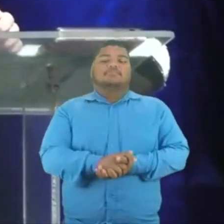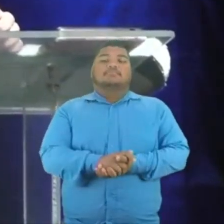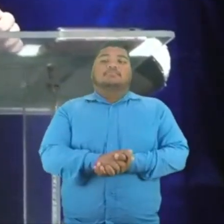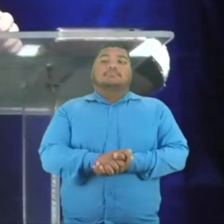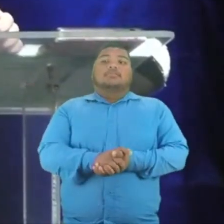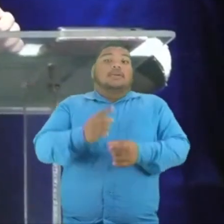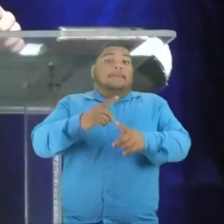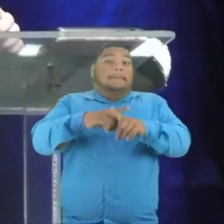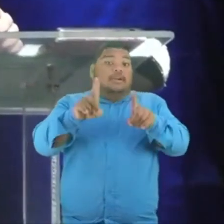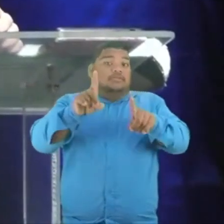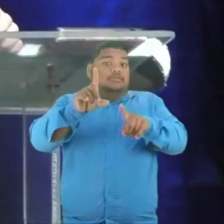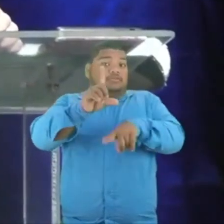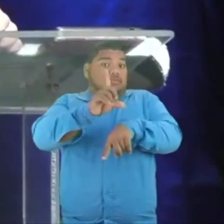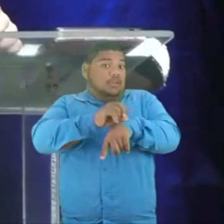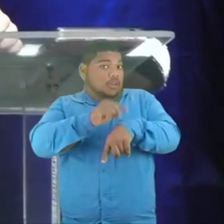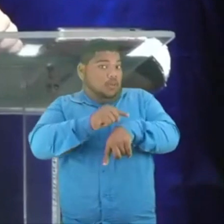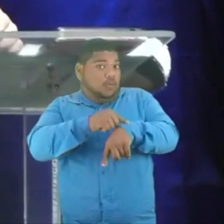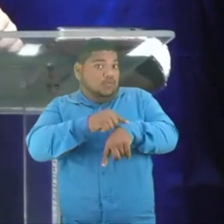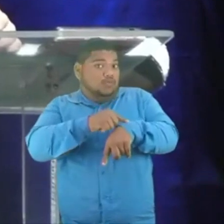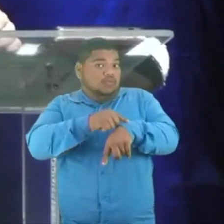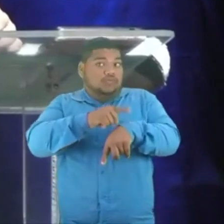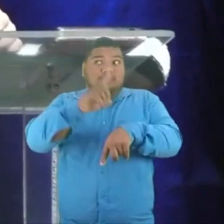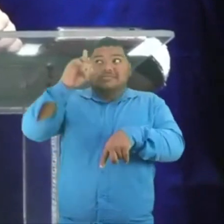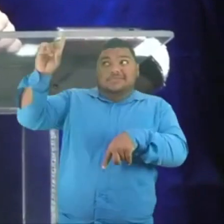Mas o relógio de Deus é diferente do nosso.